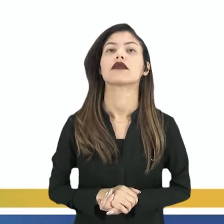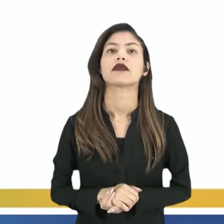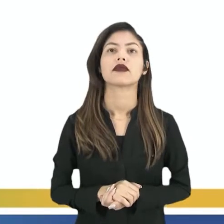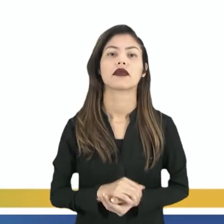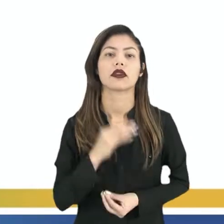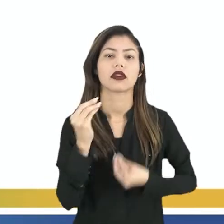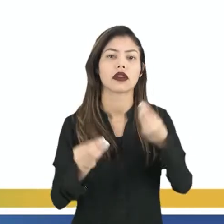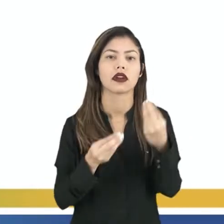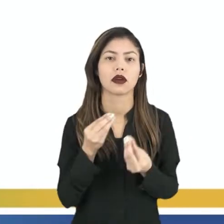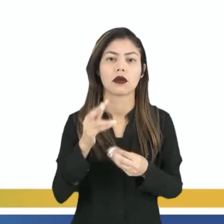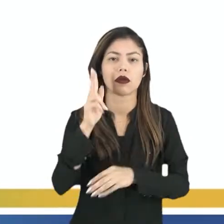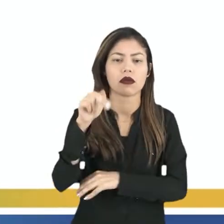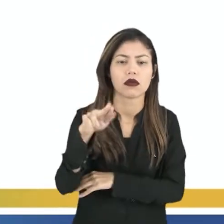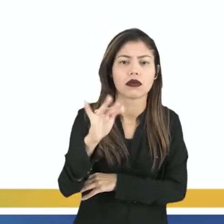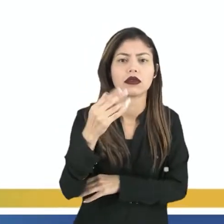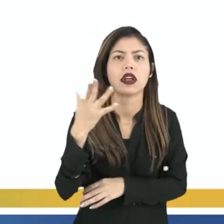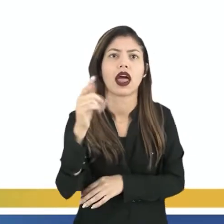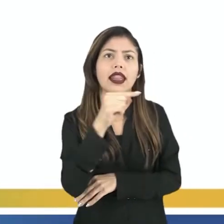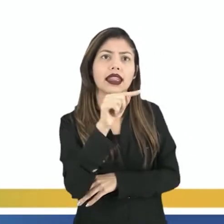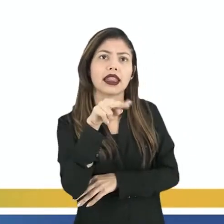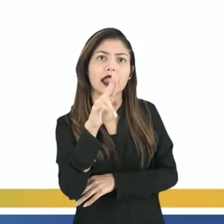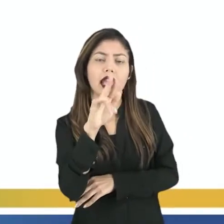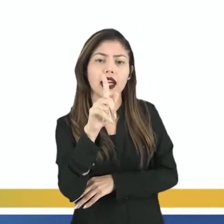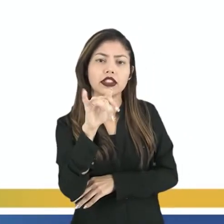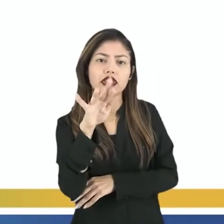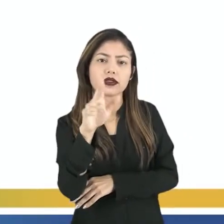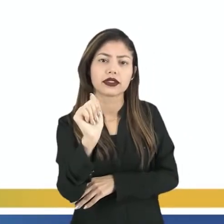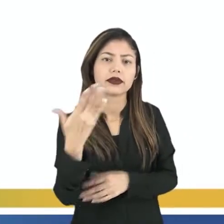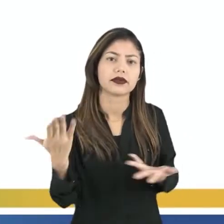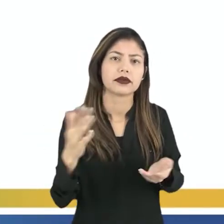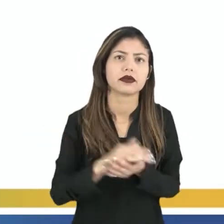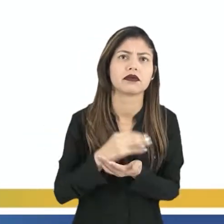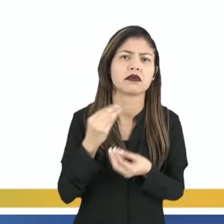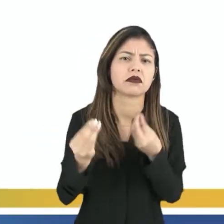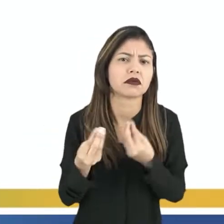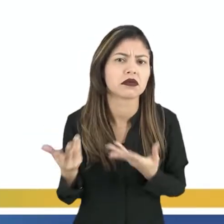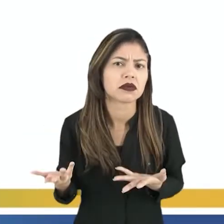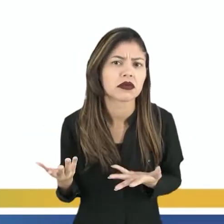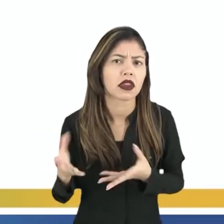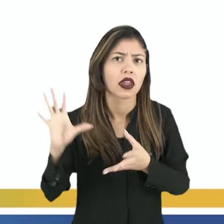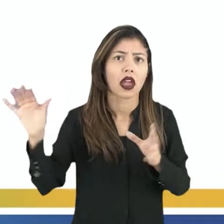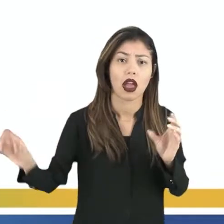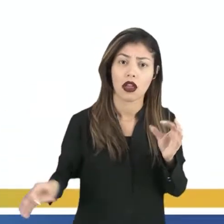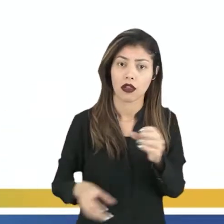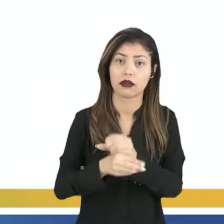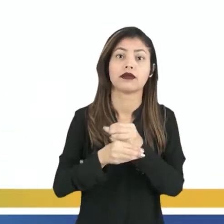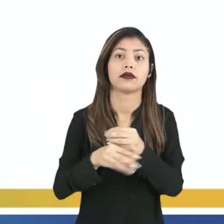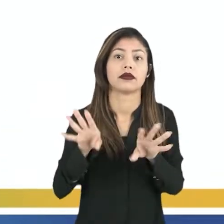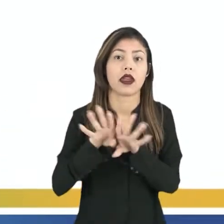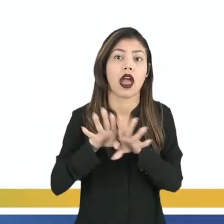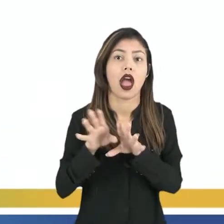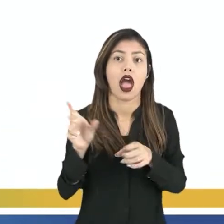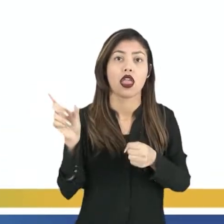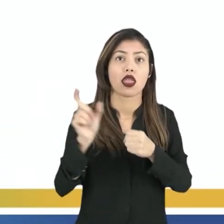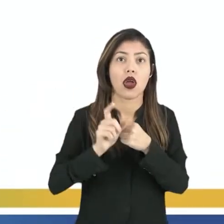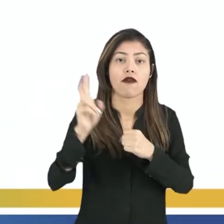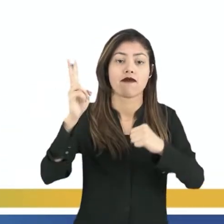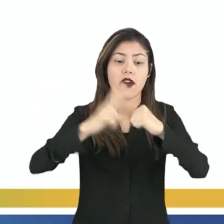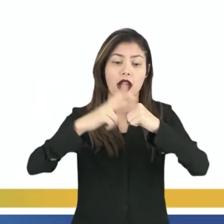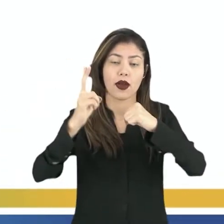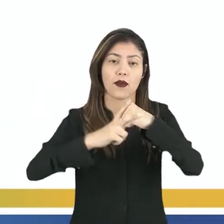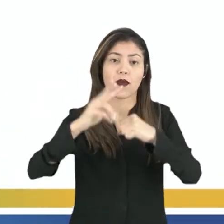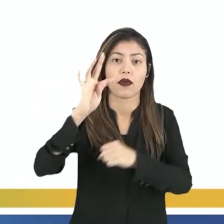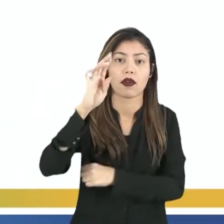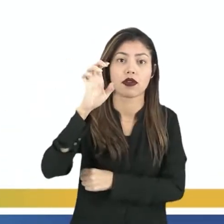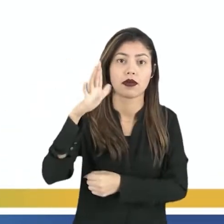como funcionam as negativas. Para as sentenças negativas, nós colocamos o verbo to be na forma negativa. E como é